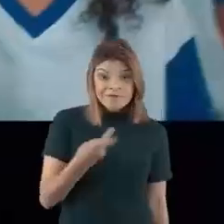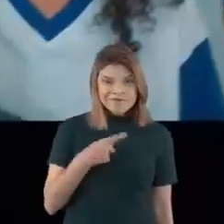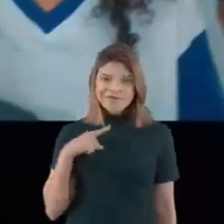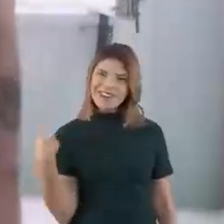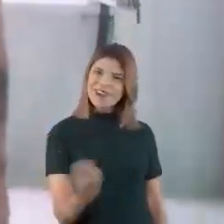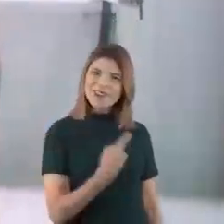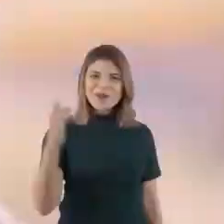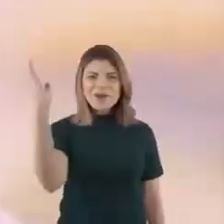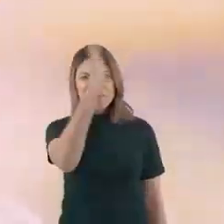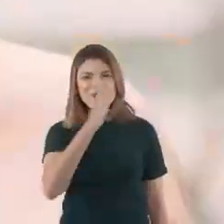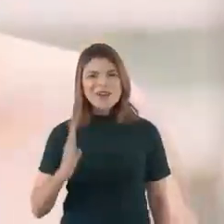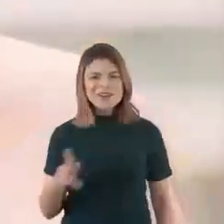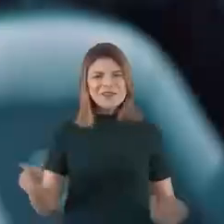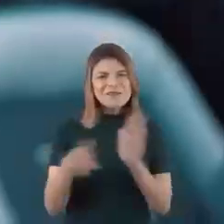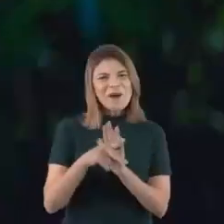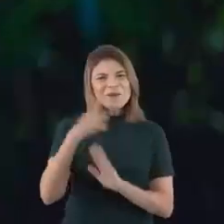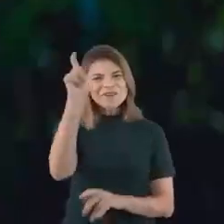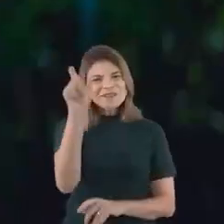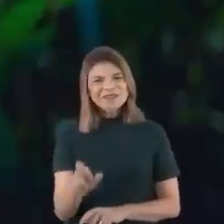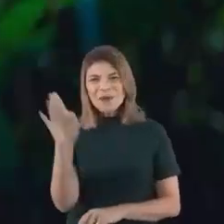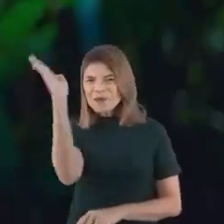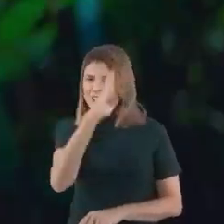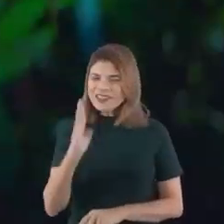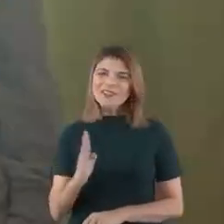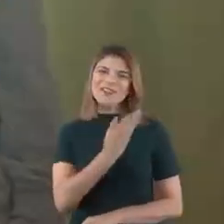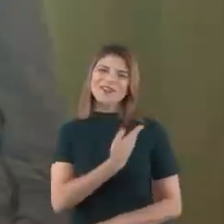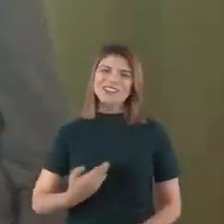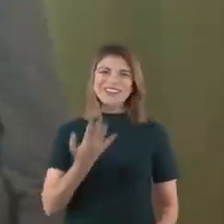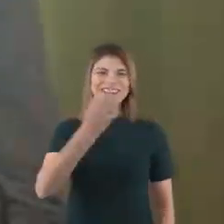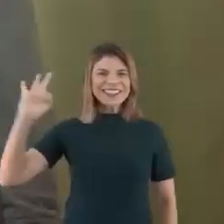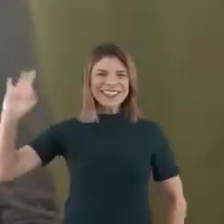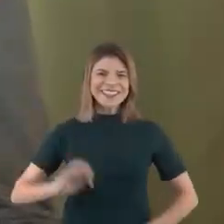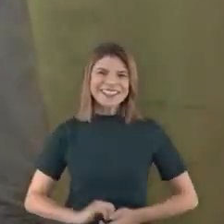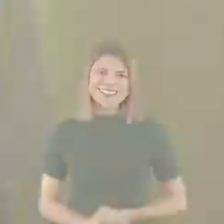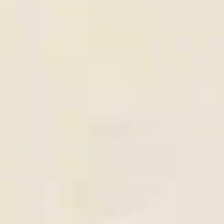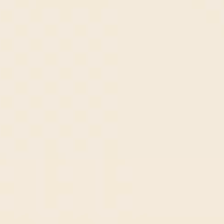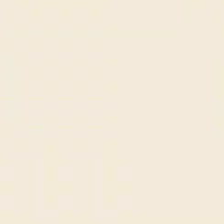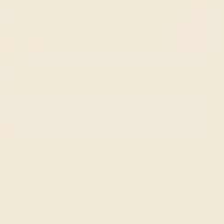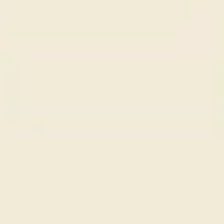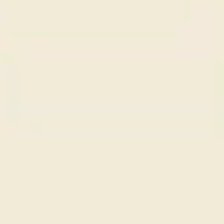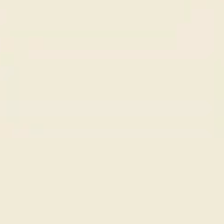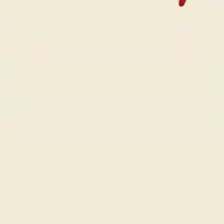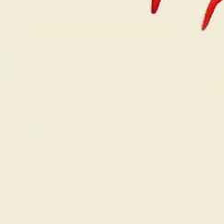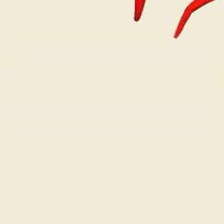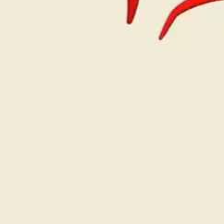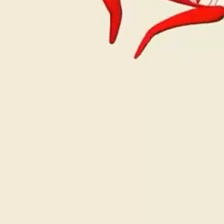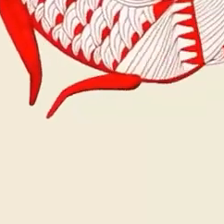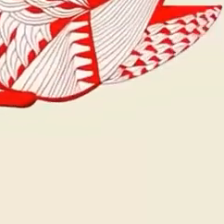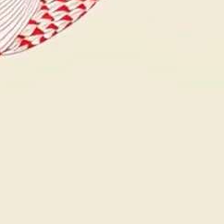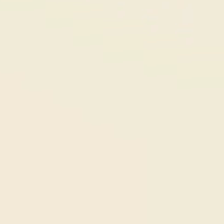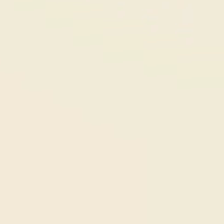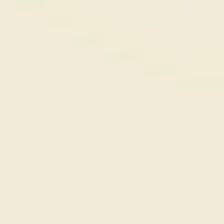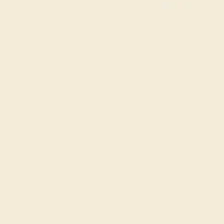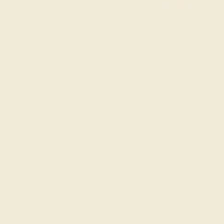Brasil é seu, é meu, é nosso. O Brasil é dos brasileiros. Governo Federal.